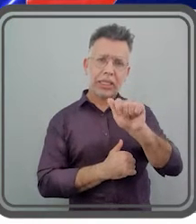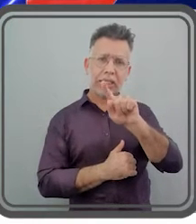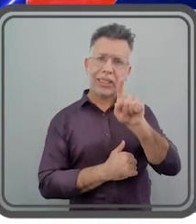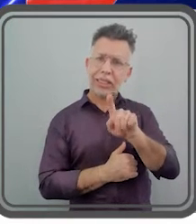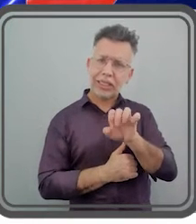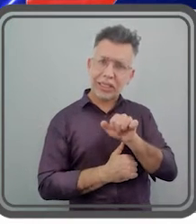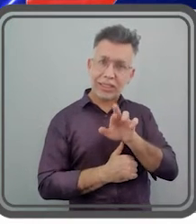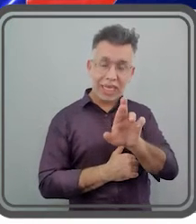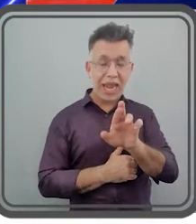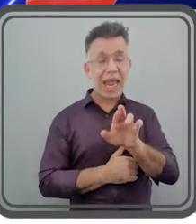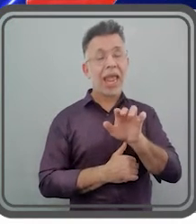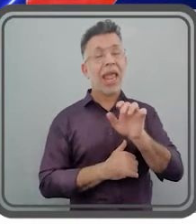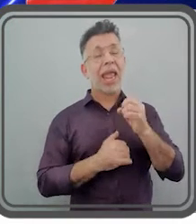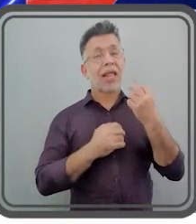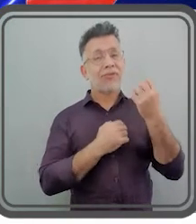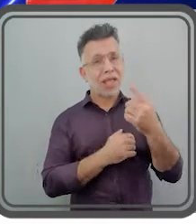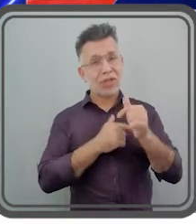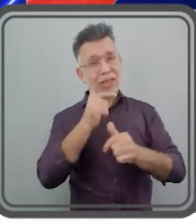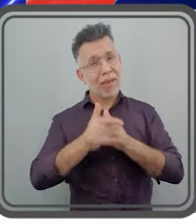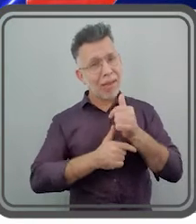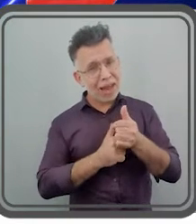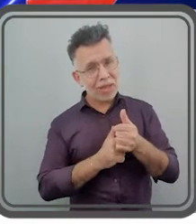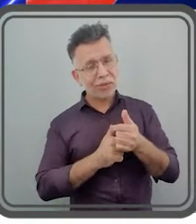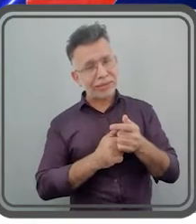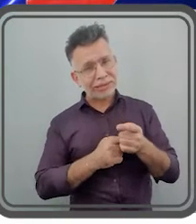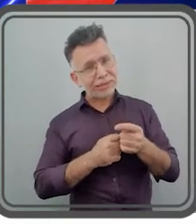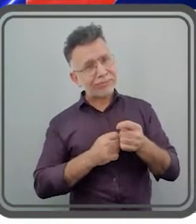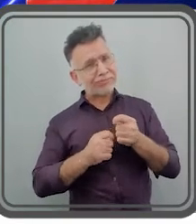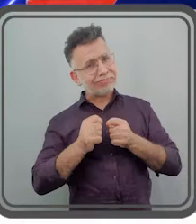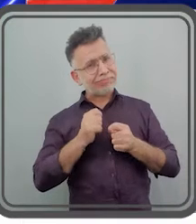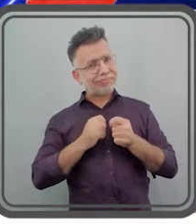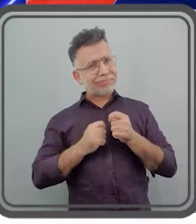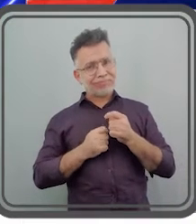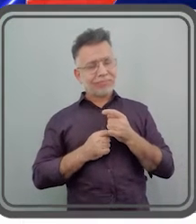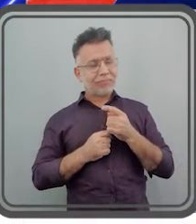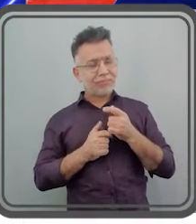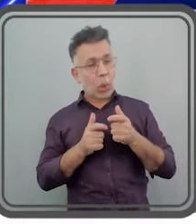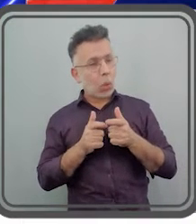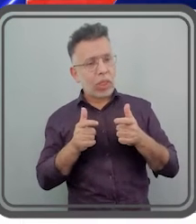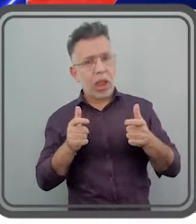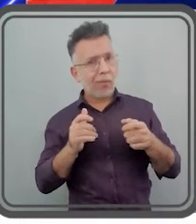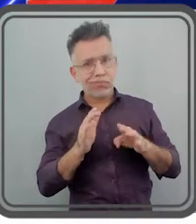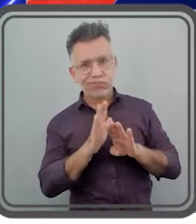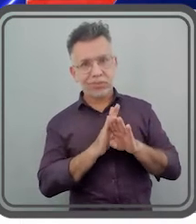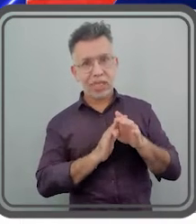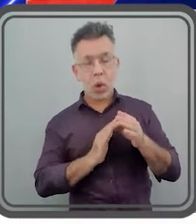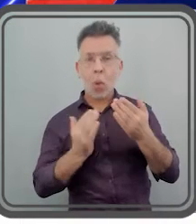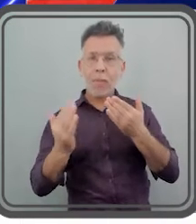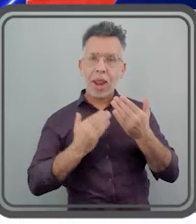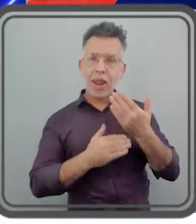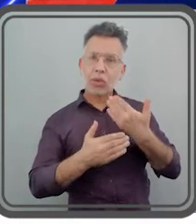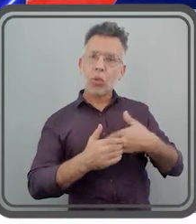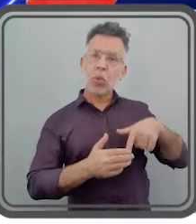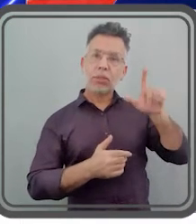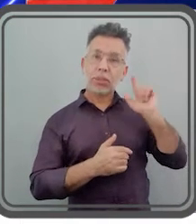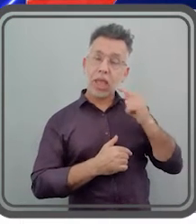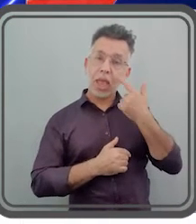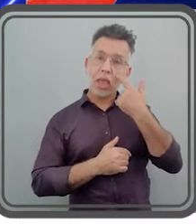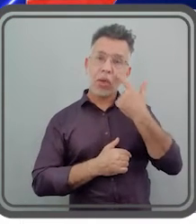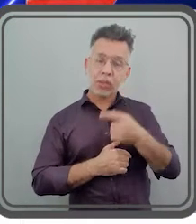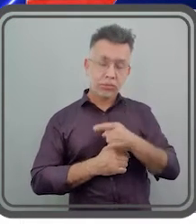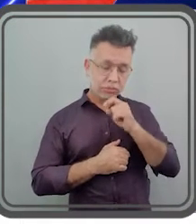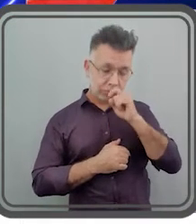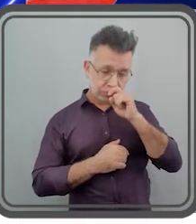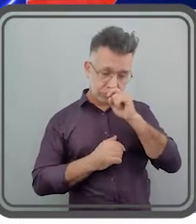trabalho acabam ficando um pouco é um pouco não tanto tem me tão antes tão grande para mim tinha anteriormente e